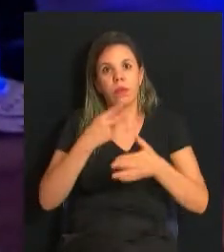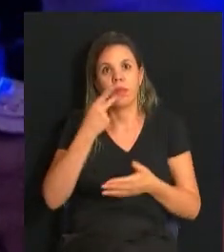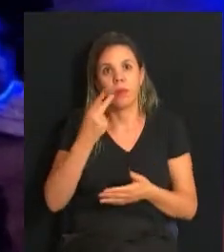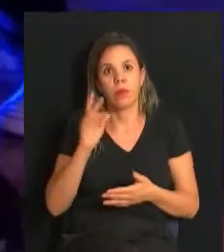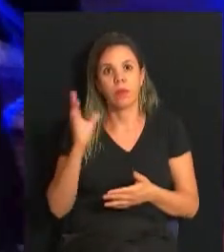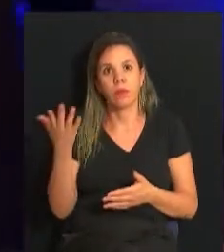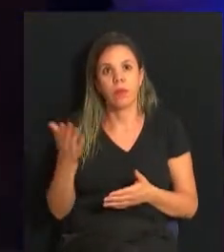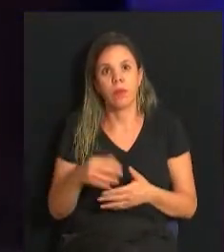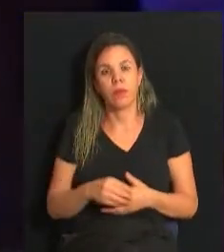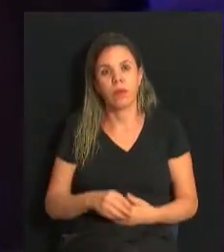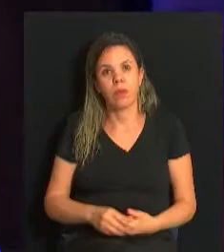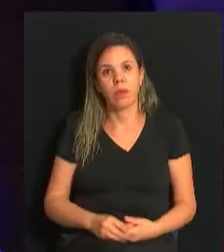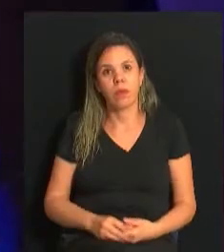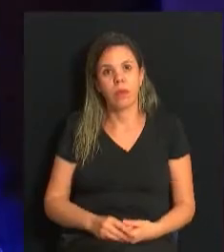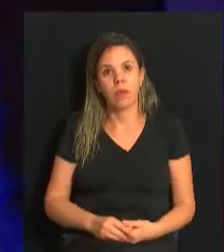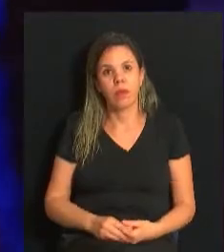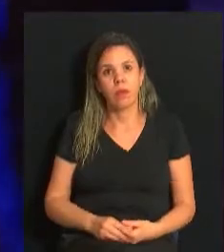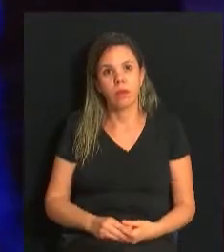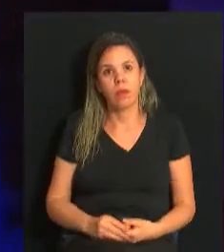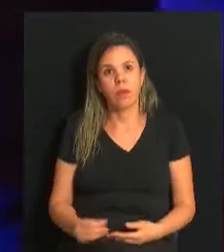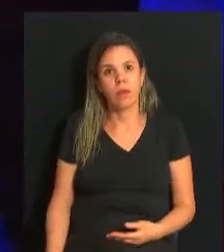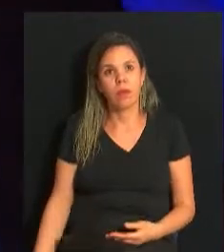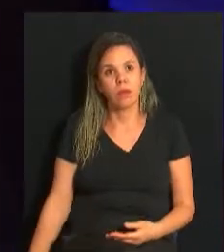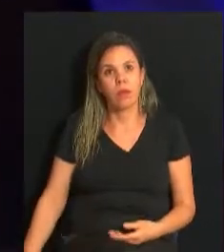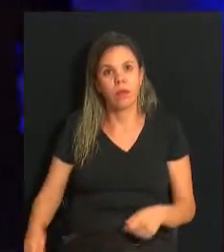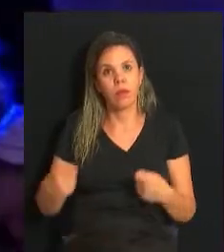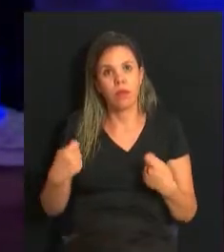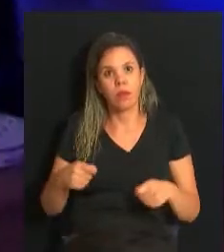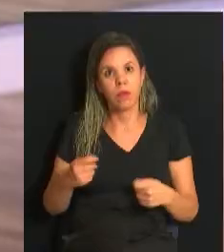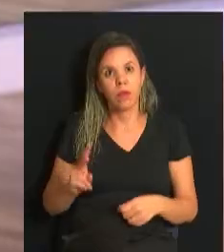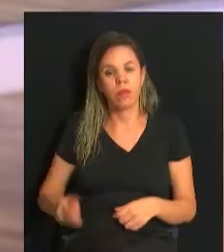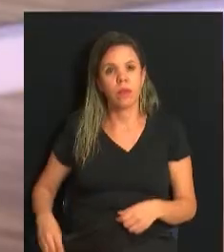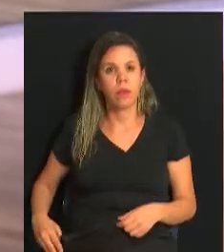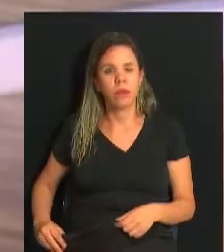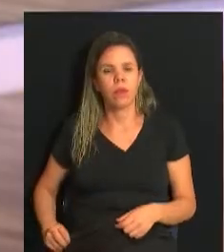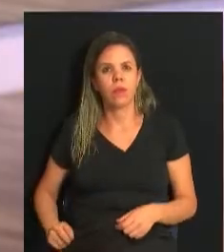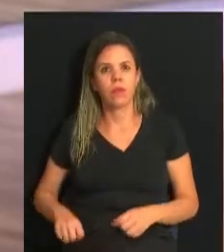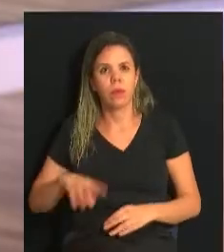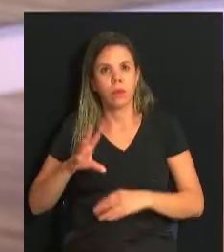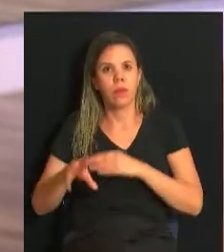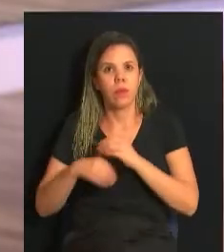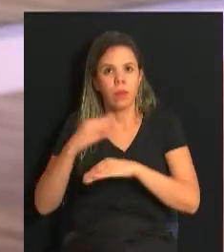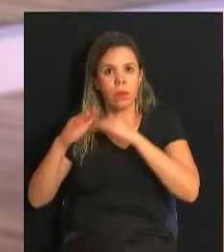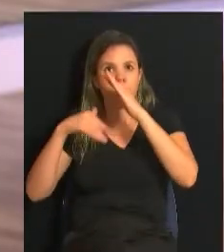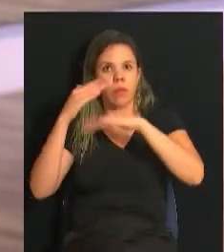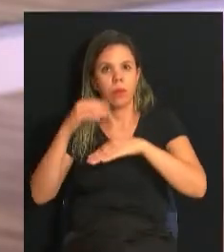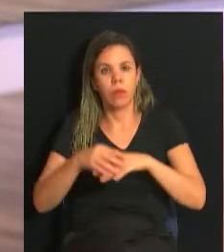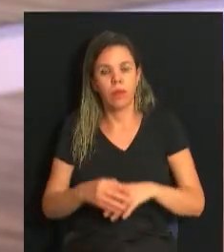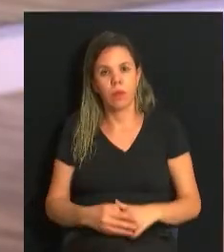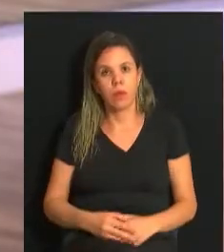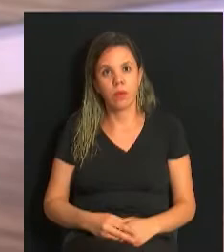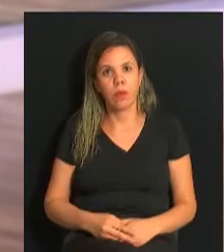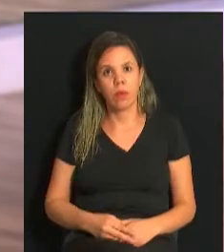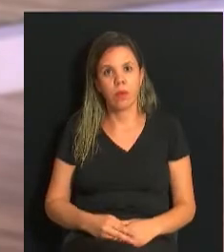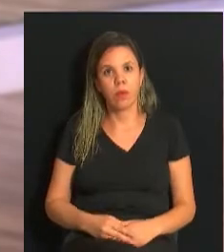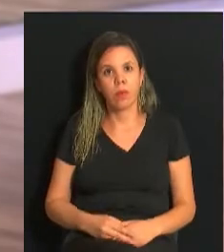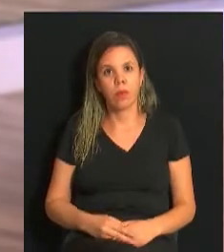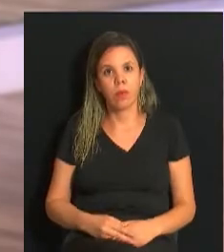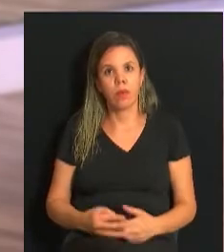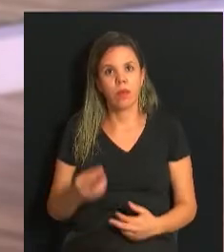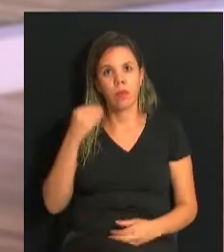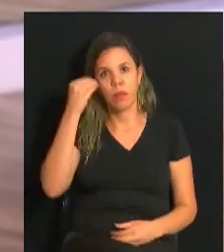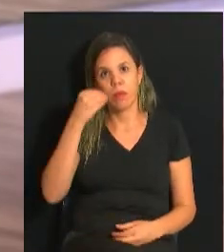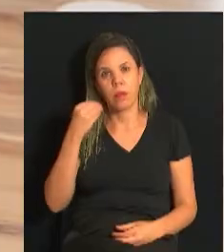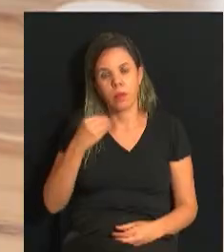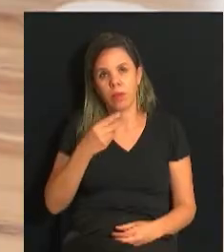de acontecimentos né então precisa estar sempre se atualizando e volume de toda a bagagem você